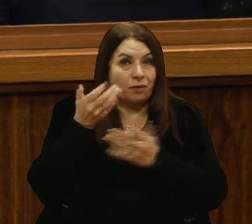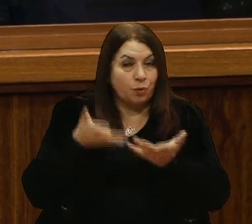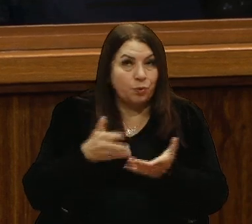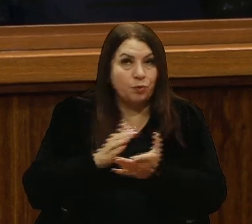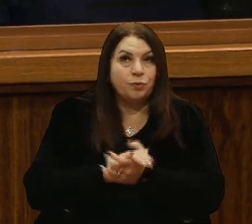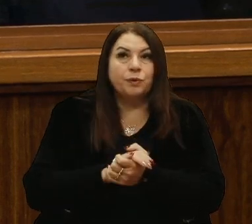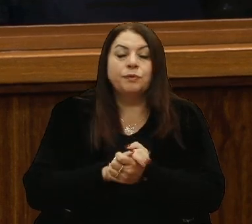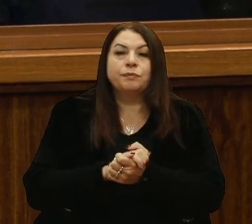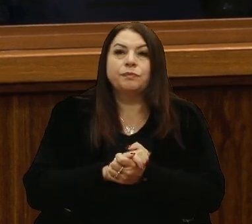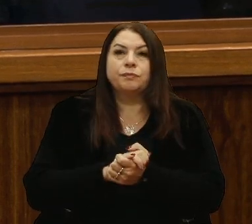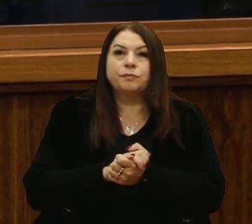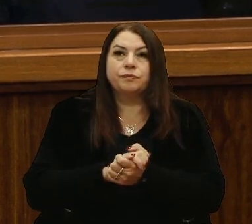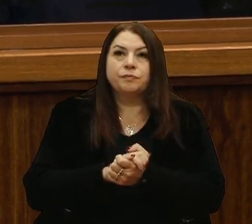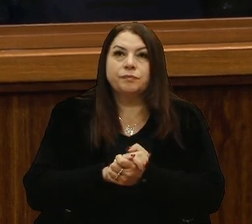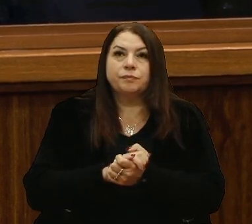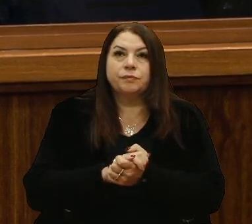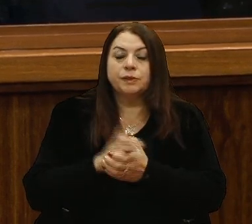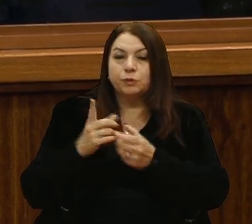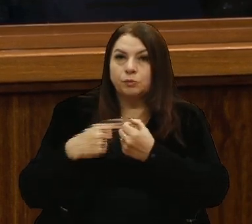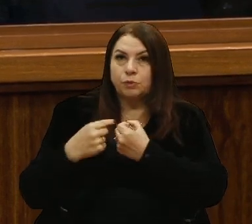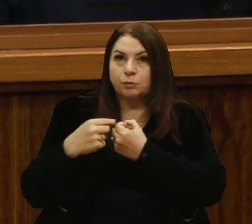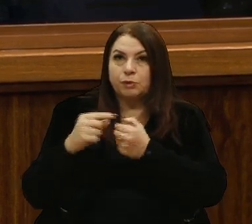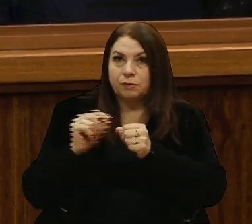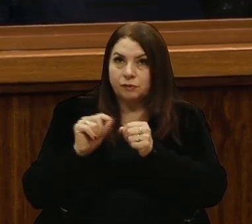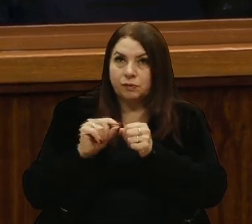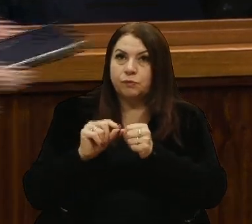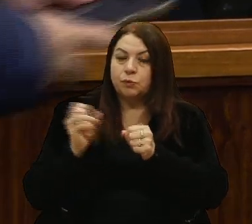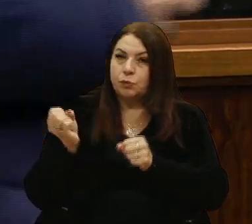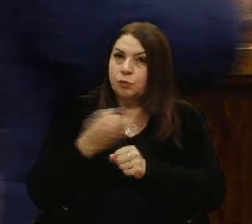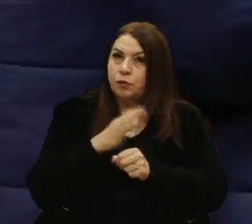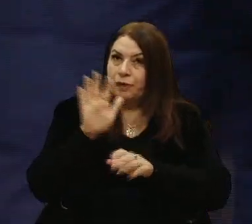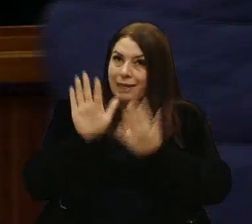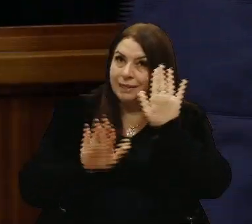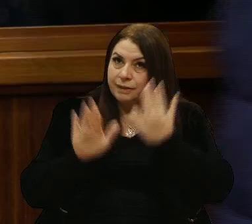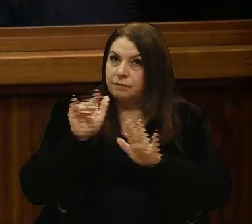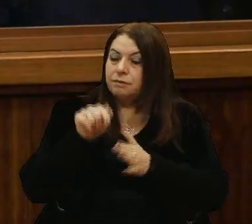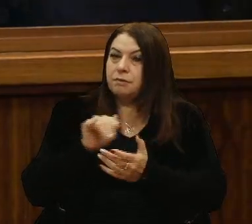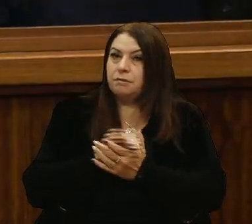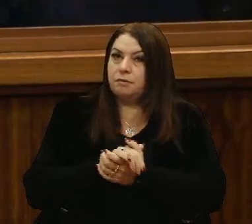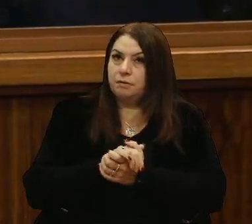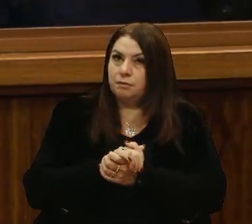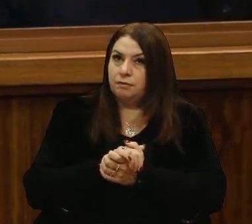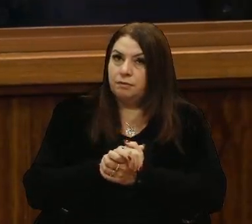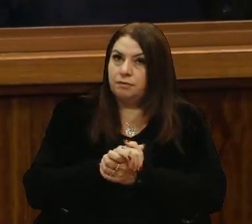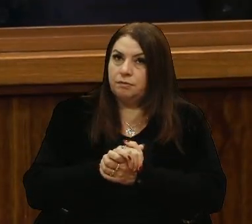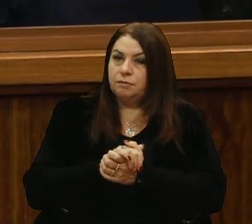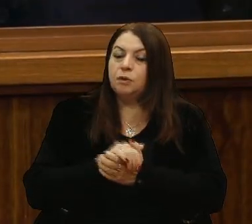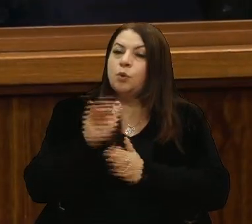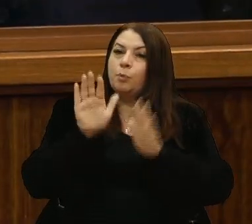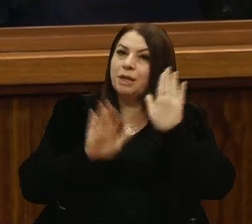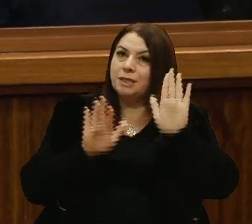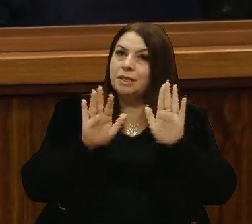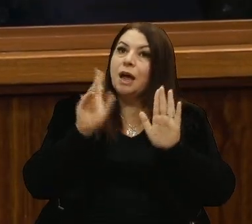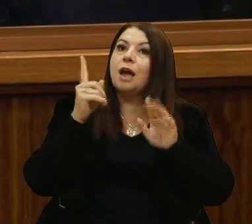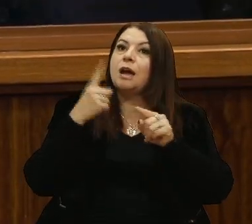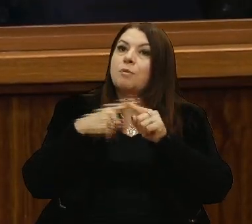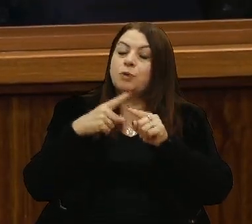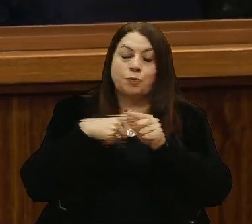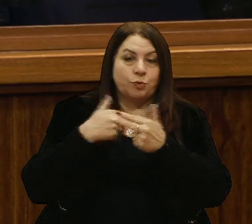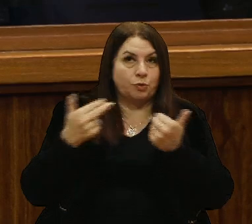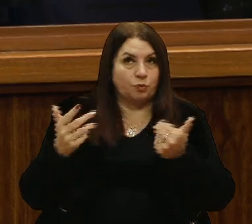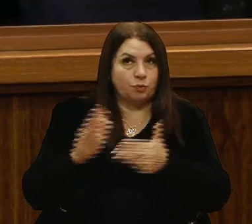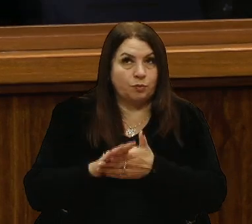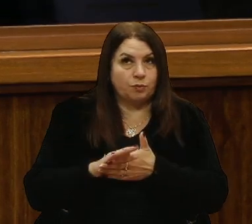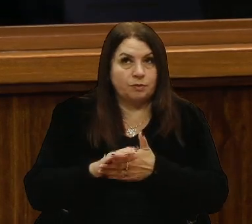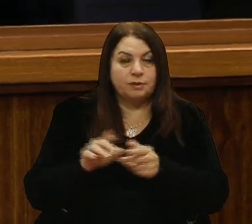agora é que o município faça uma nova licitação. Uma licitação. Porque também tem outra coisa.